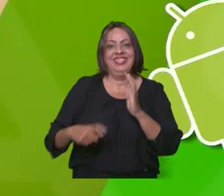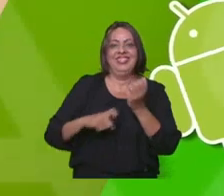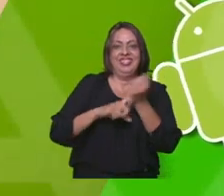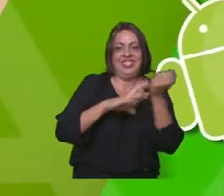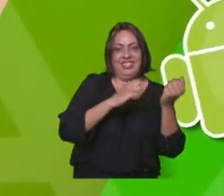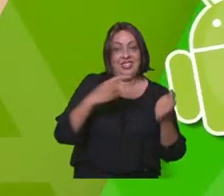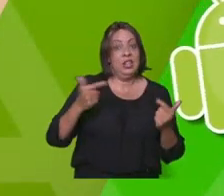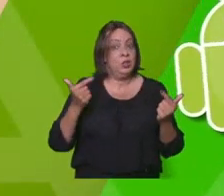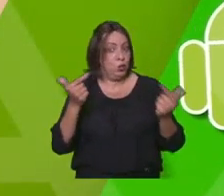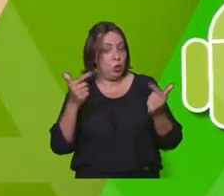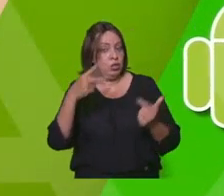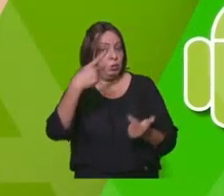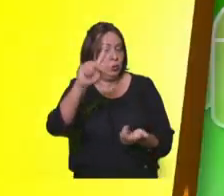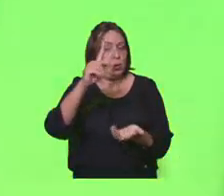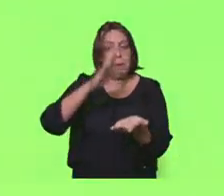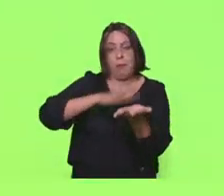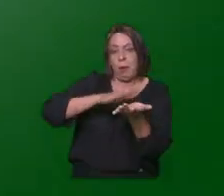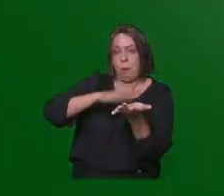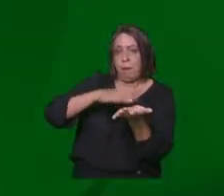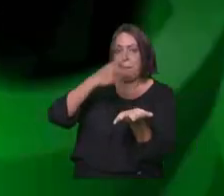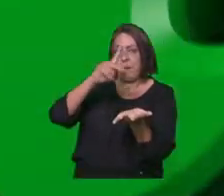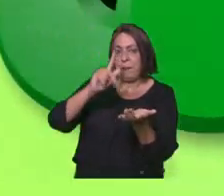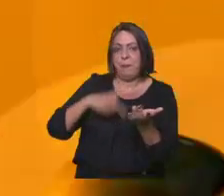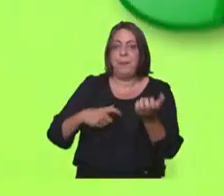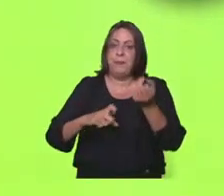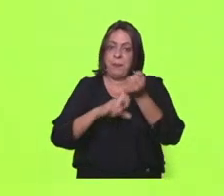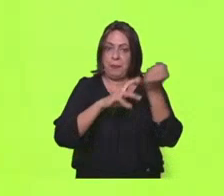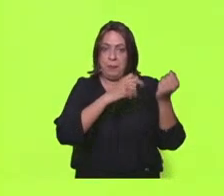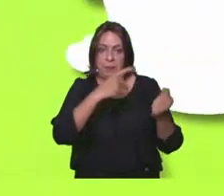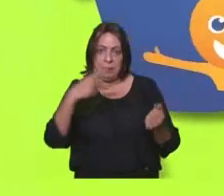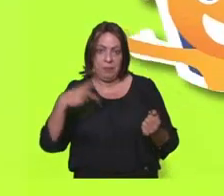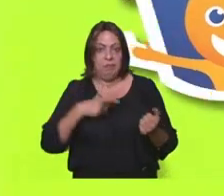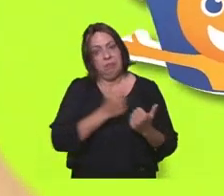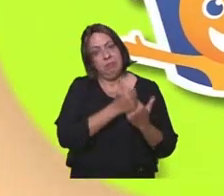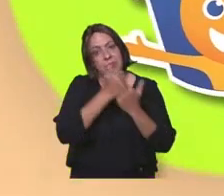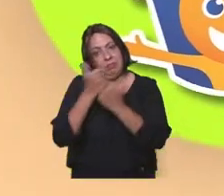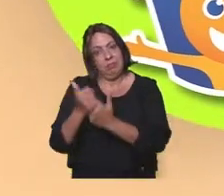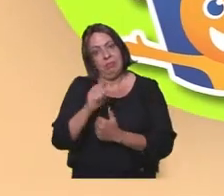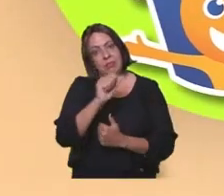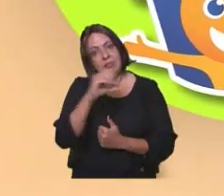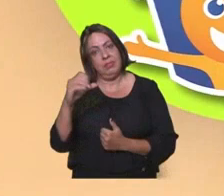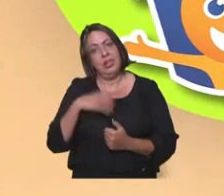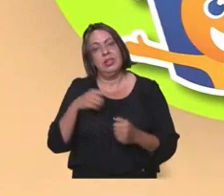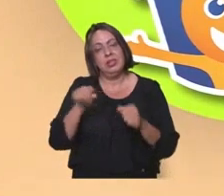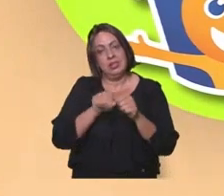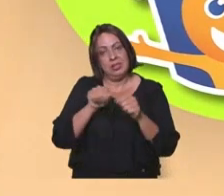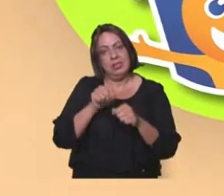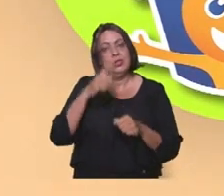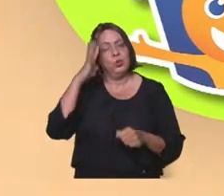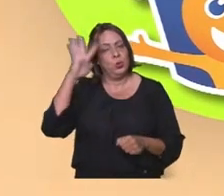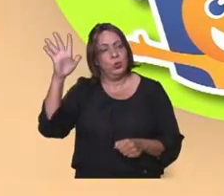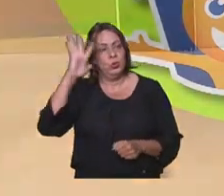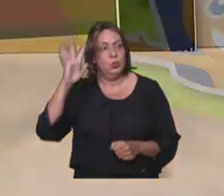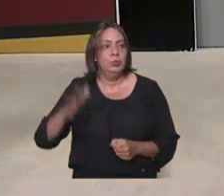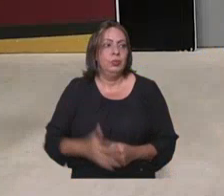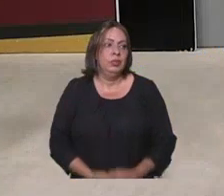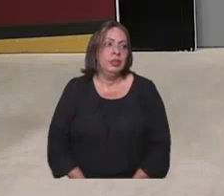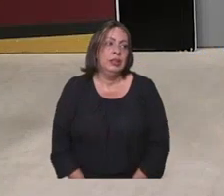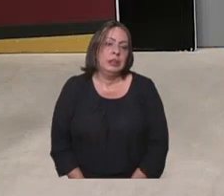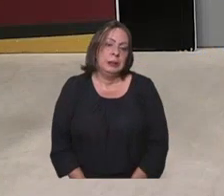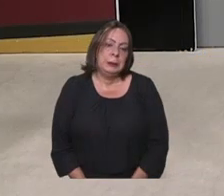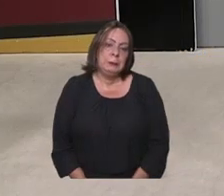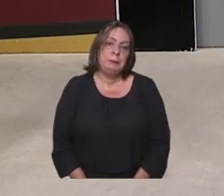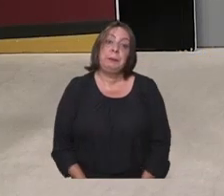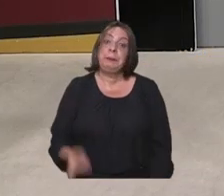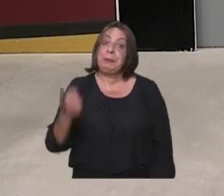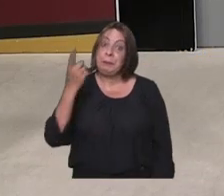A sorte agora está na palma da sua mão. Caju Cap, você contribui com o GAC Sergipe e realiza sonhos. Olha